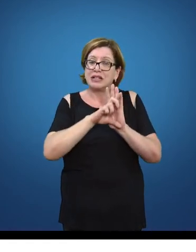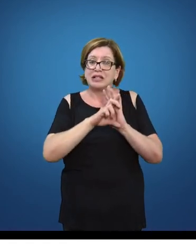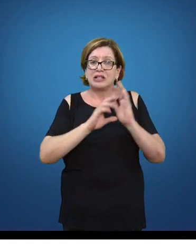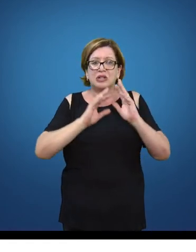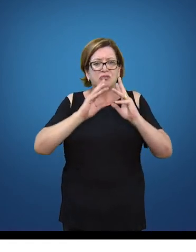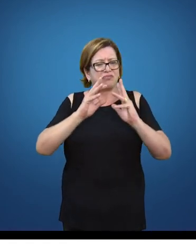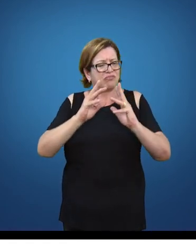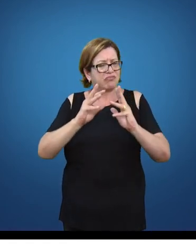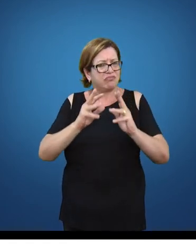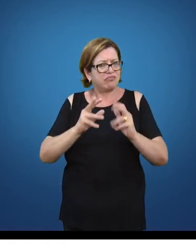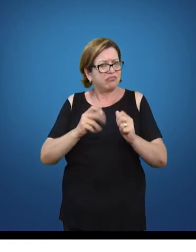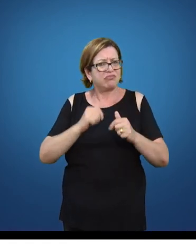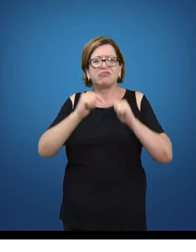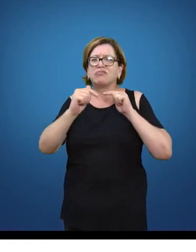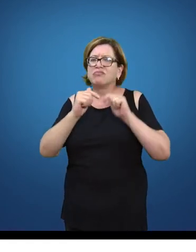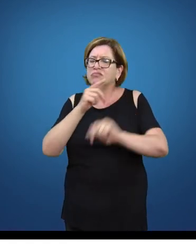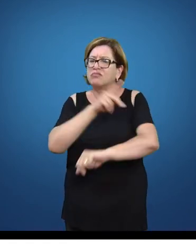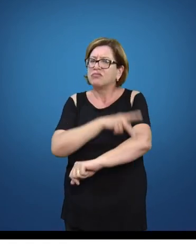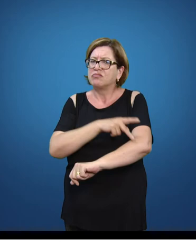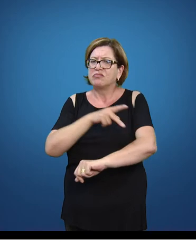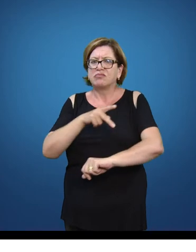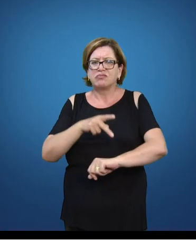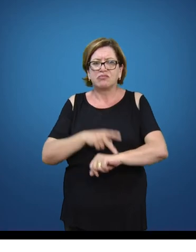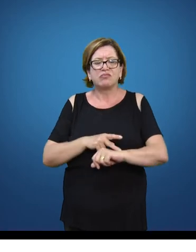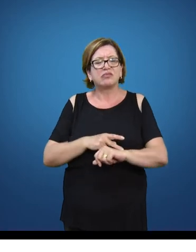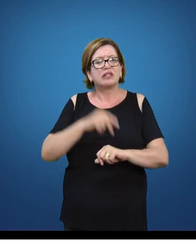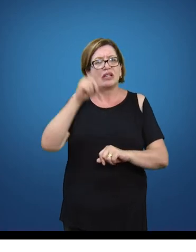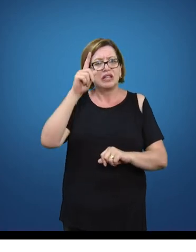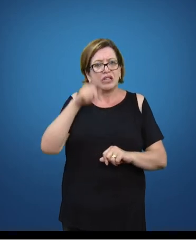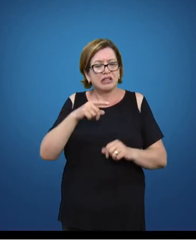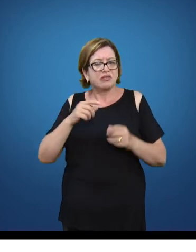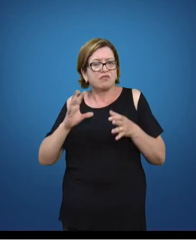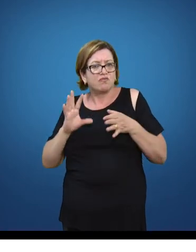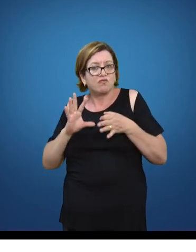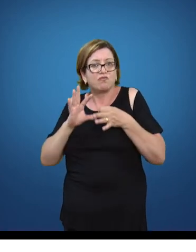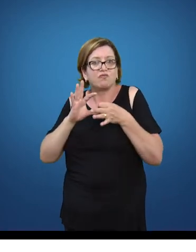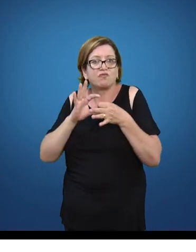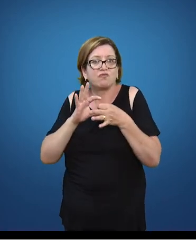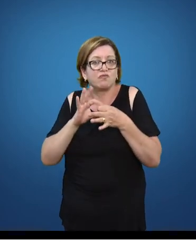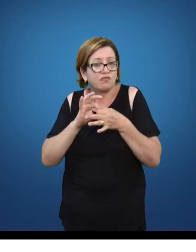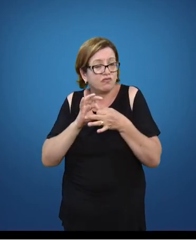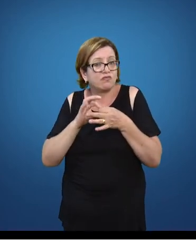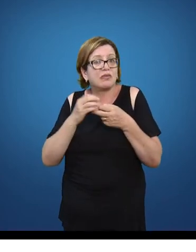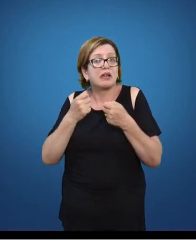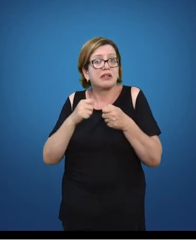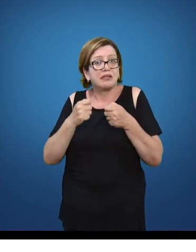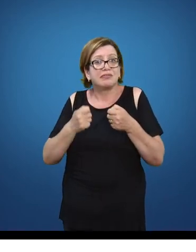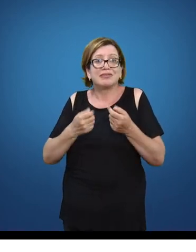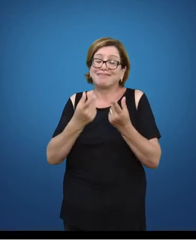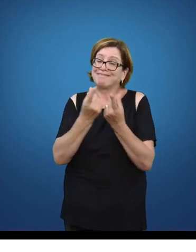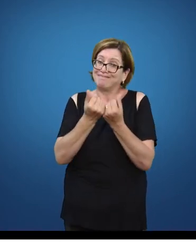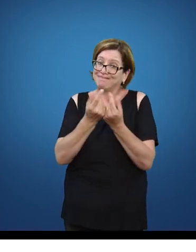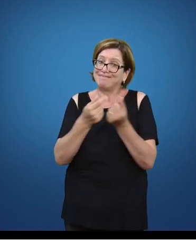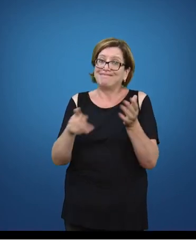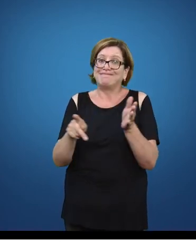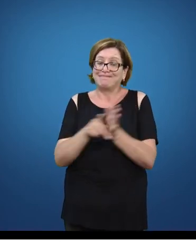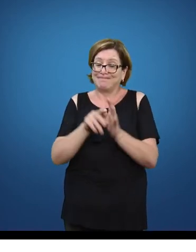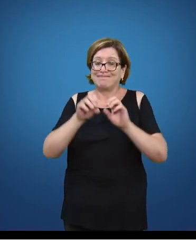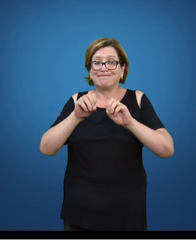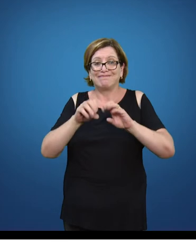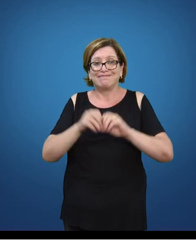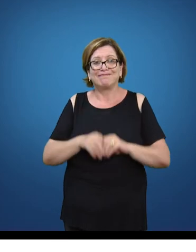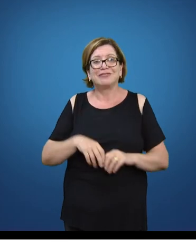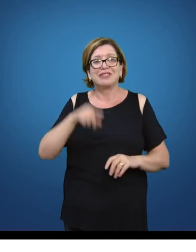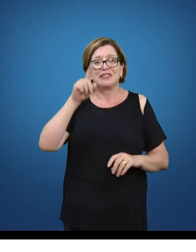fazer pedagógico está realmente atrelado ao financiamento da educação então